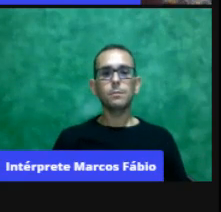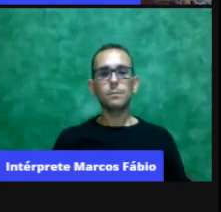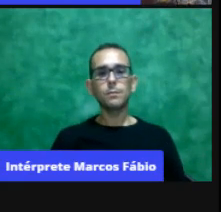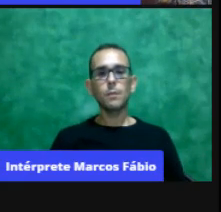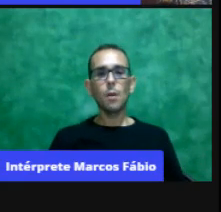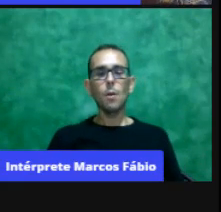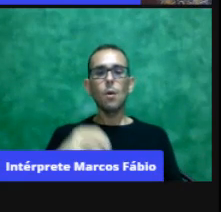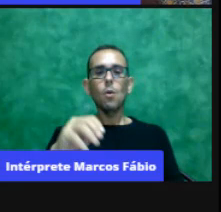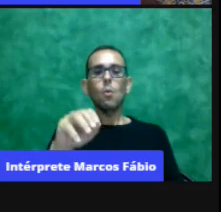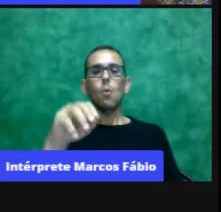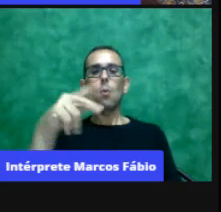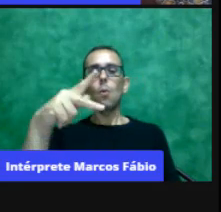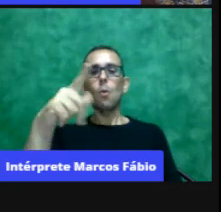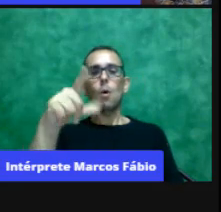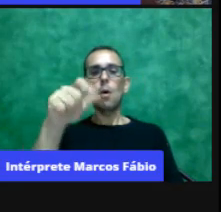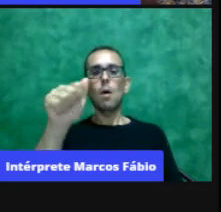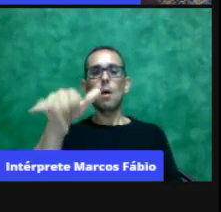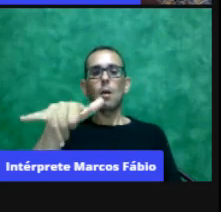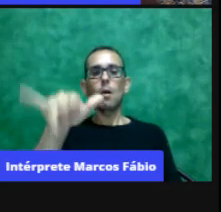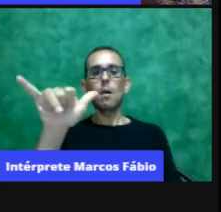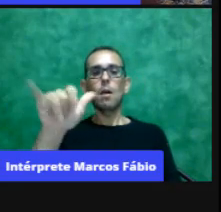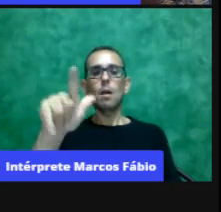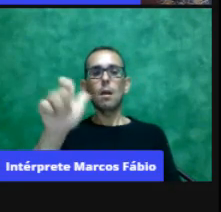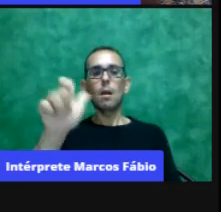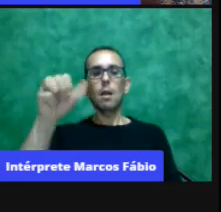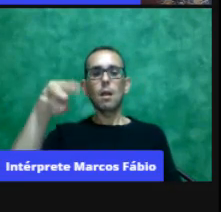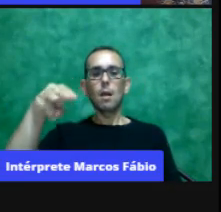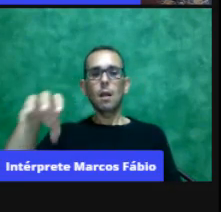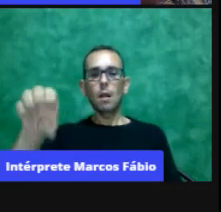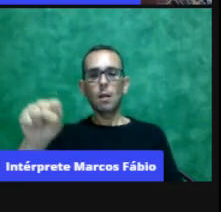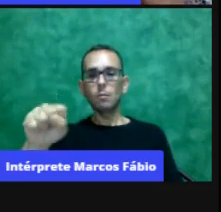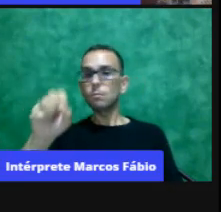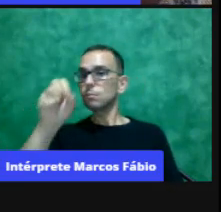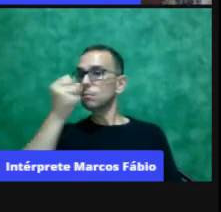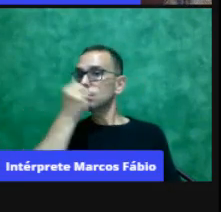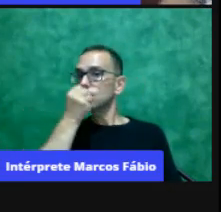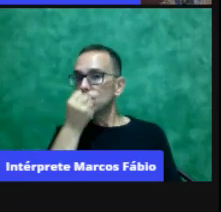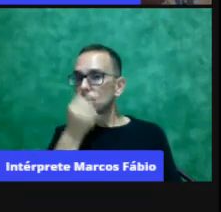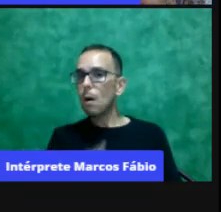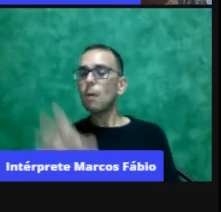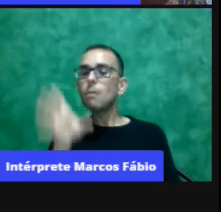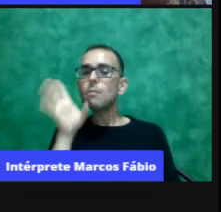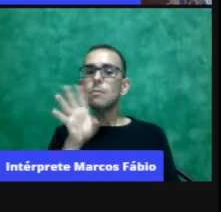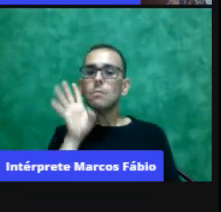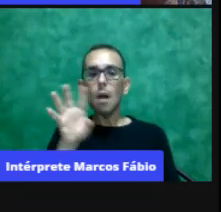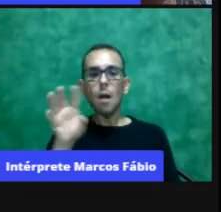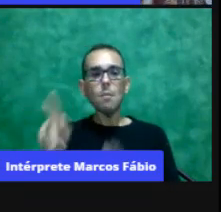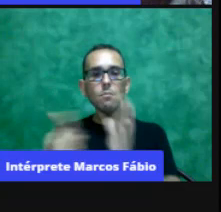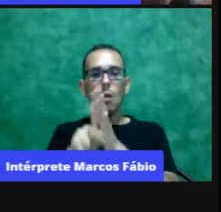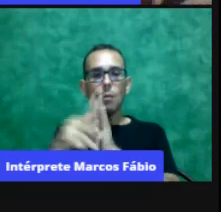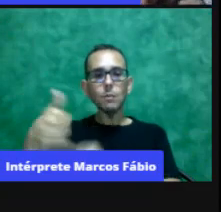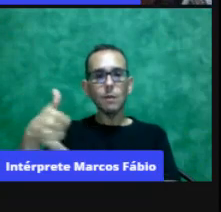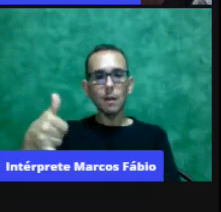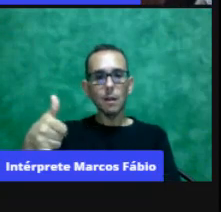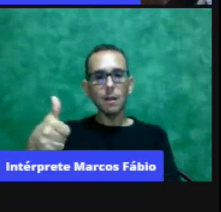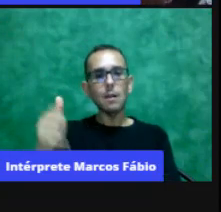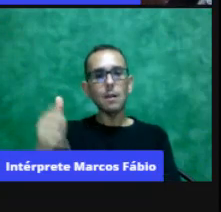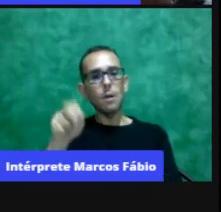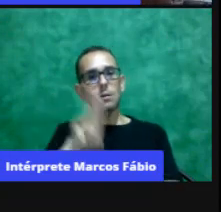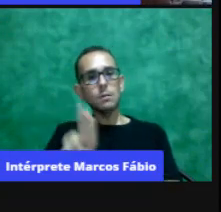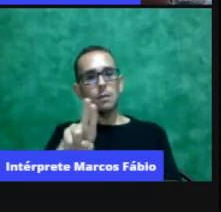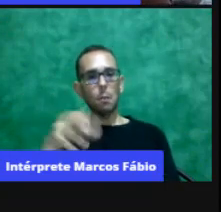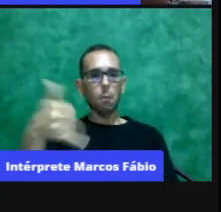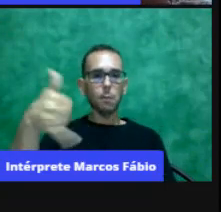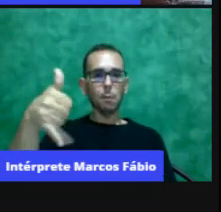O Play Games. O Play Games é um que também é muito legal, que isso é no celular. Você, utilizando o